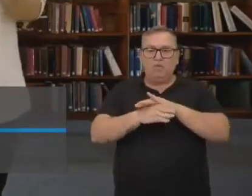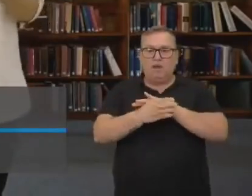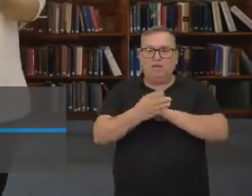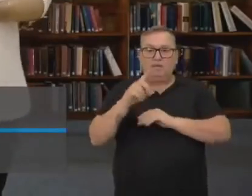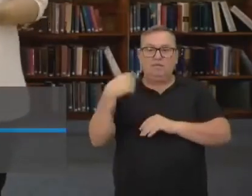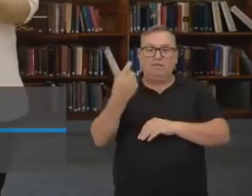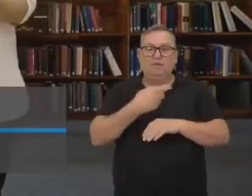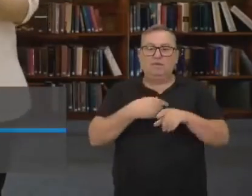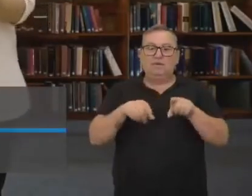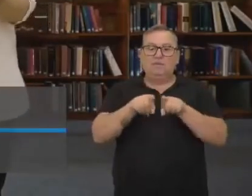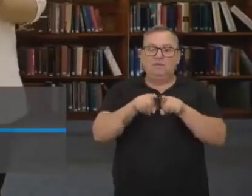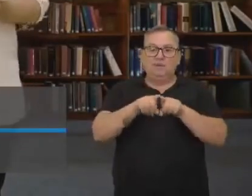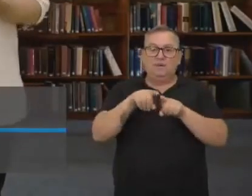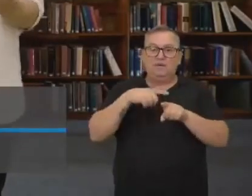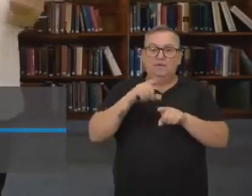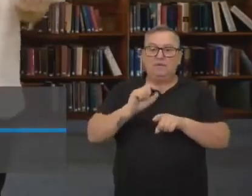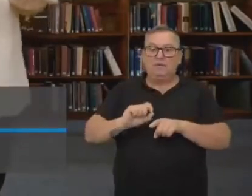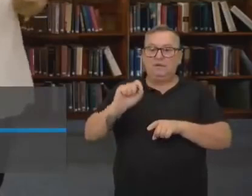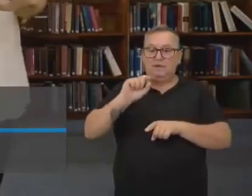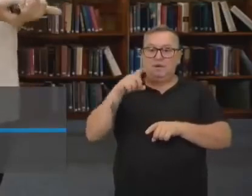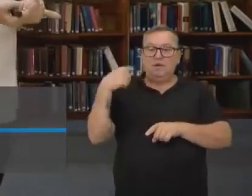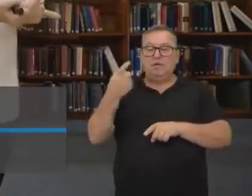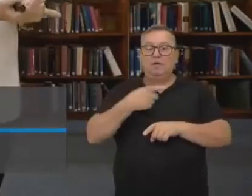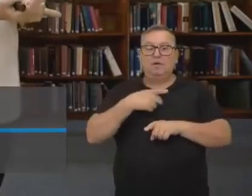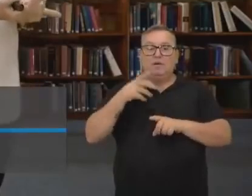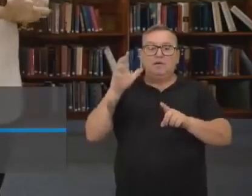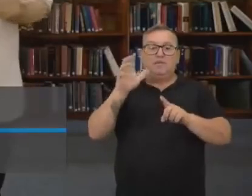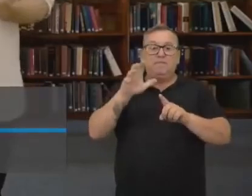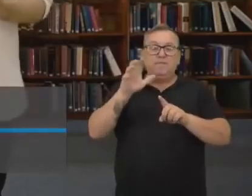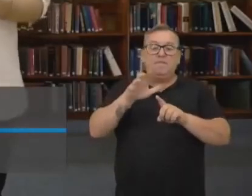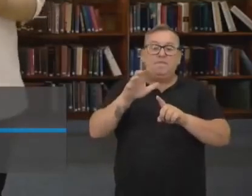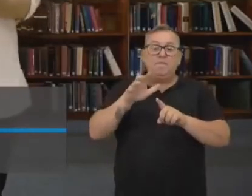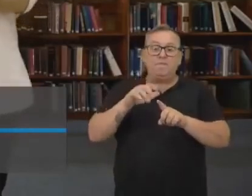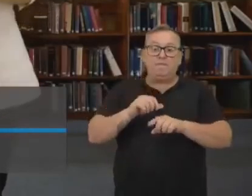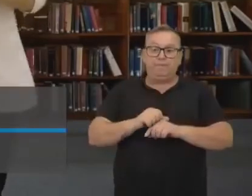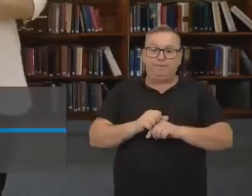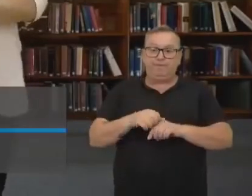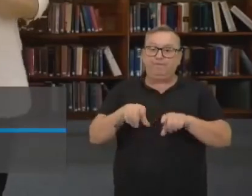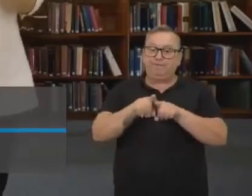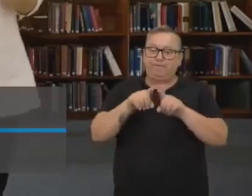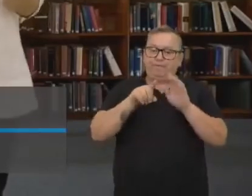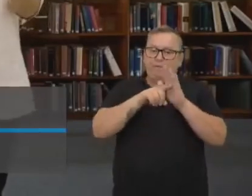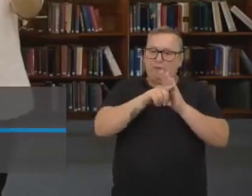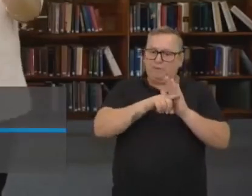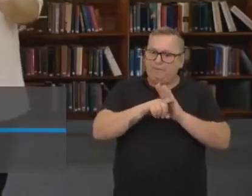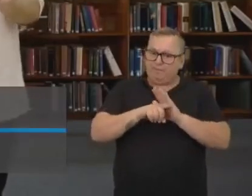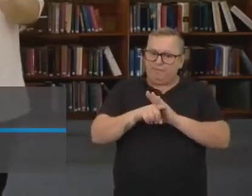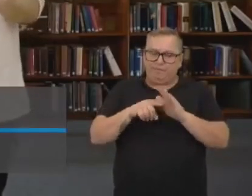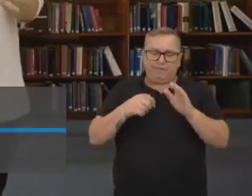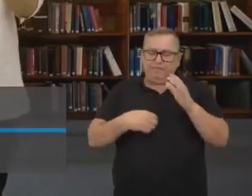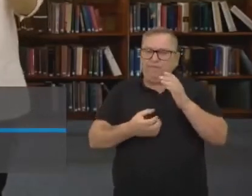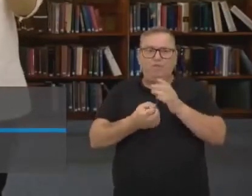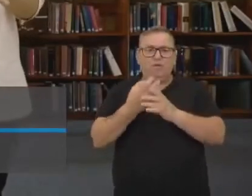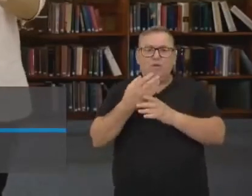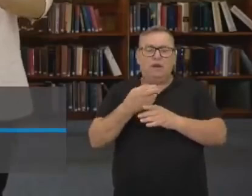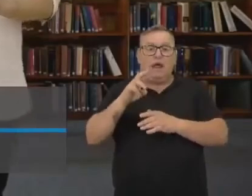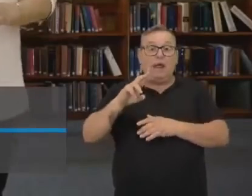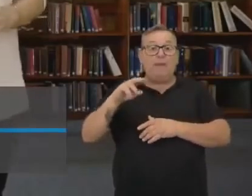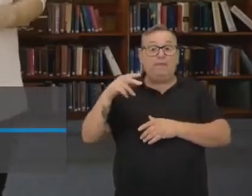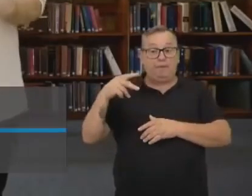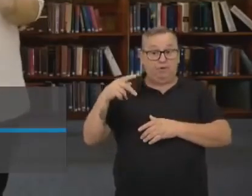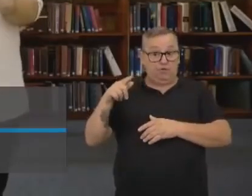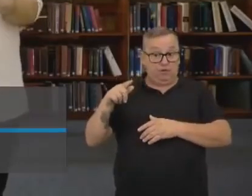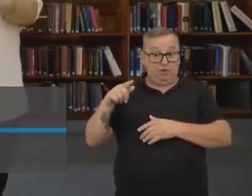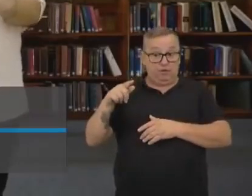vamos trazendo as nossas referências, as nossas influências, tá? Então, através da pesquisa, até para criar um jogo, como por exemplo o RPG, a